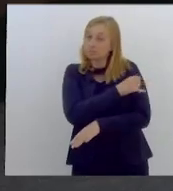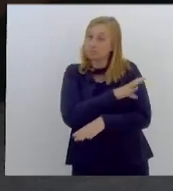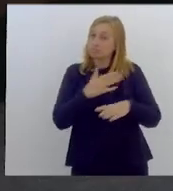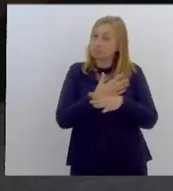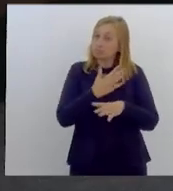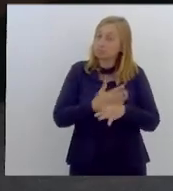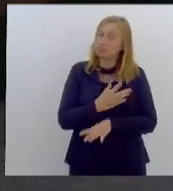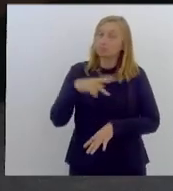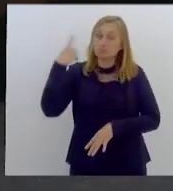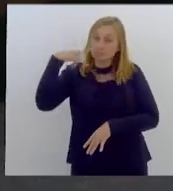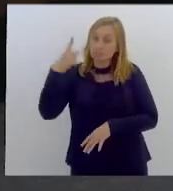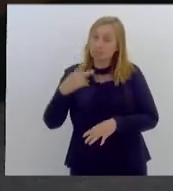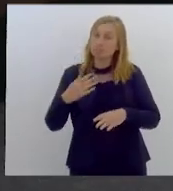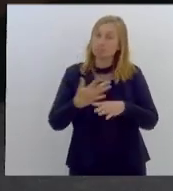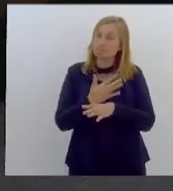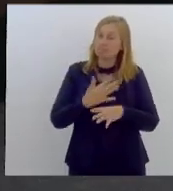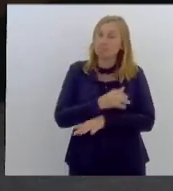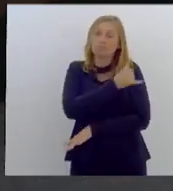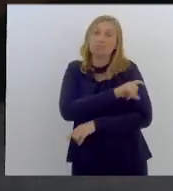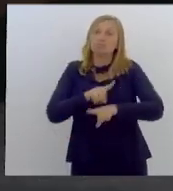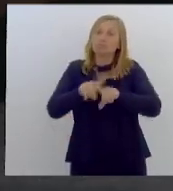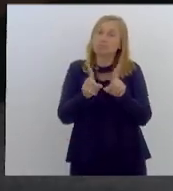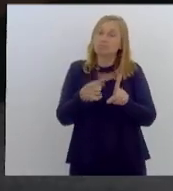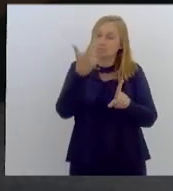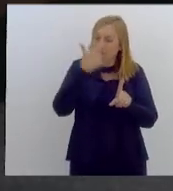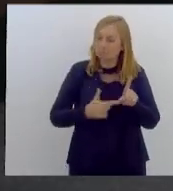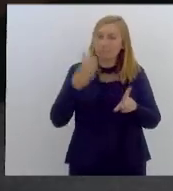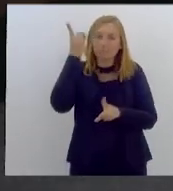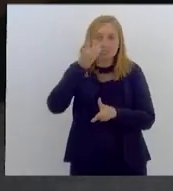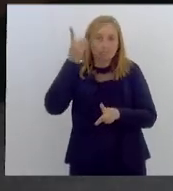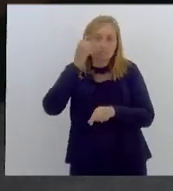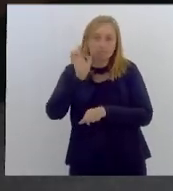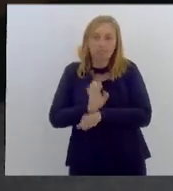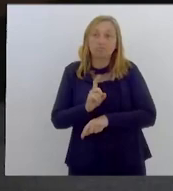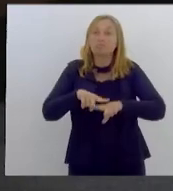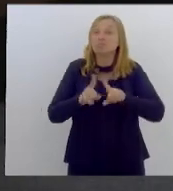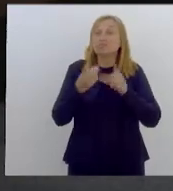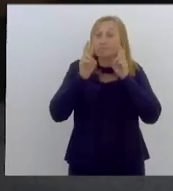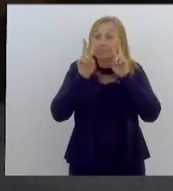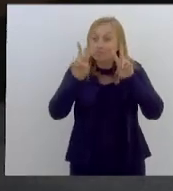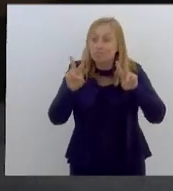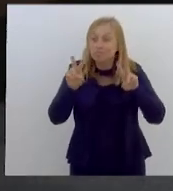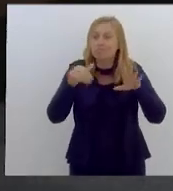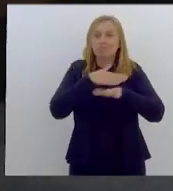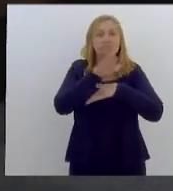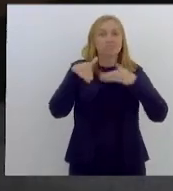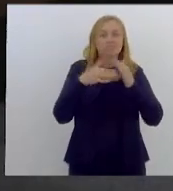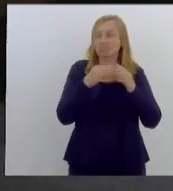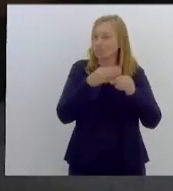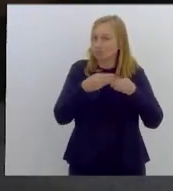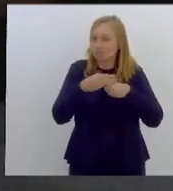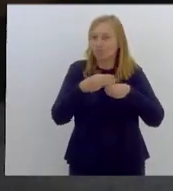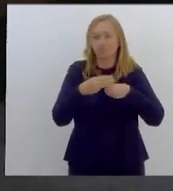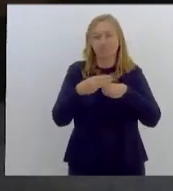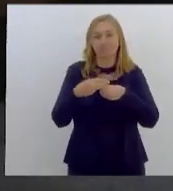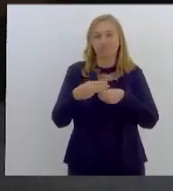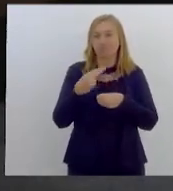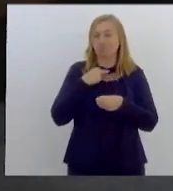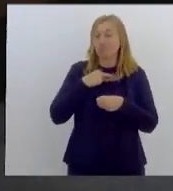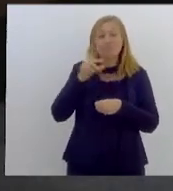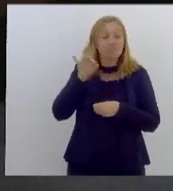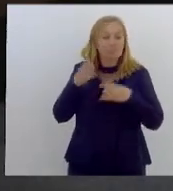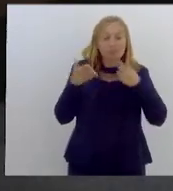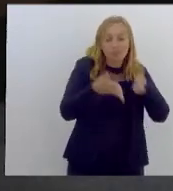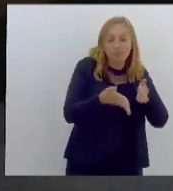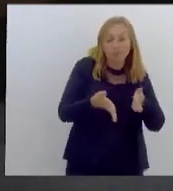vereador da cidade do Rio, mas eu sou deputado estadual, portanto, o nosso olhar aqui tem que ser atento a todo o interior do Estado, a